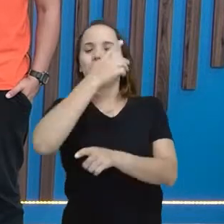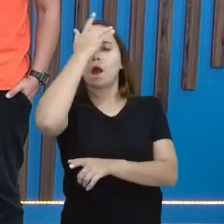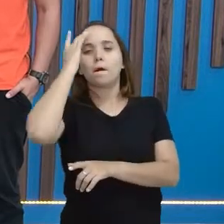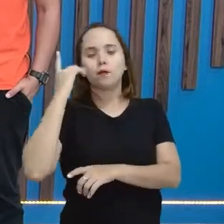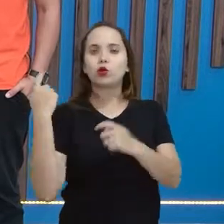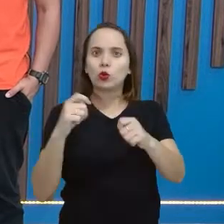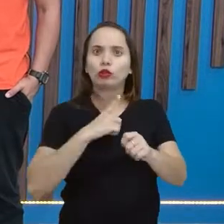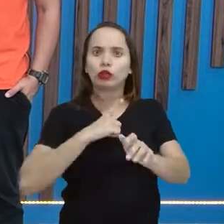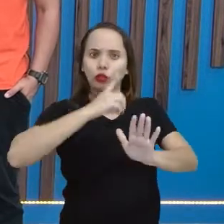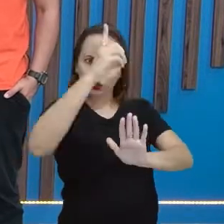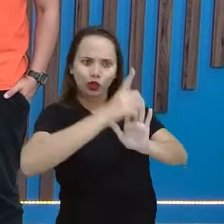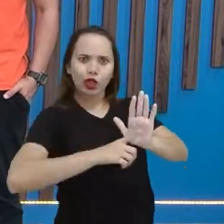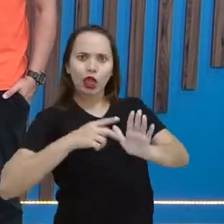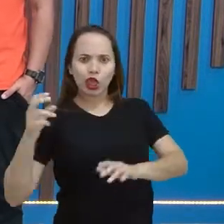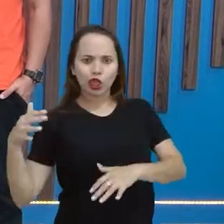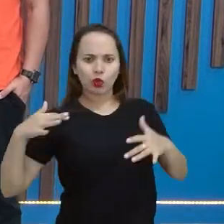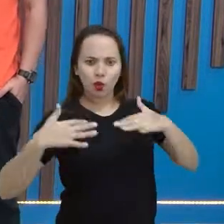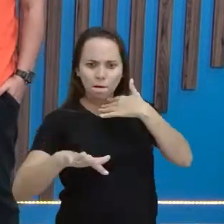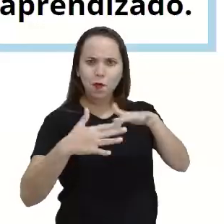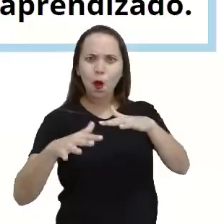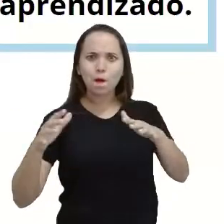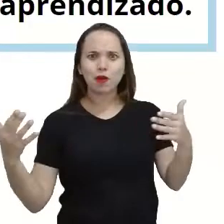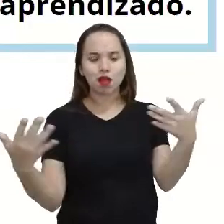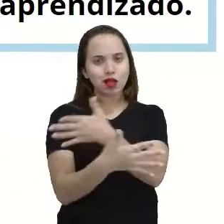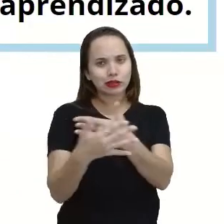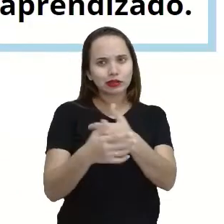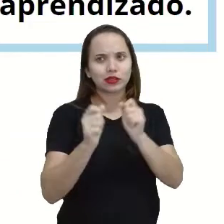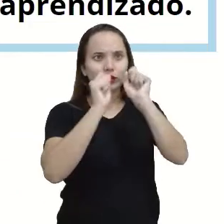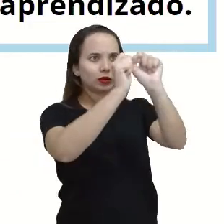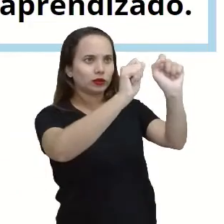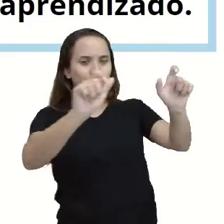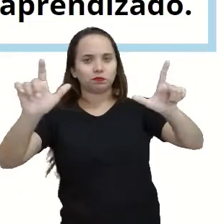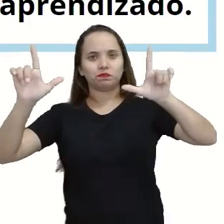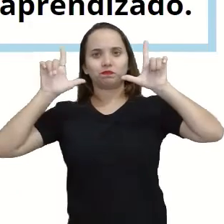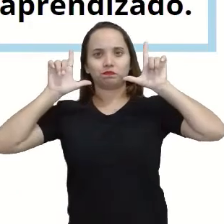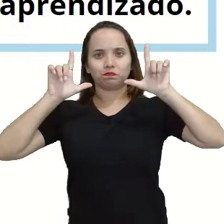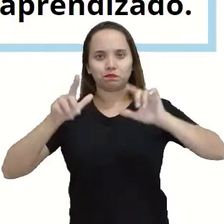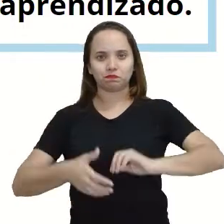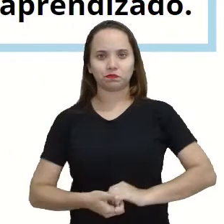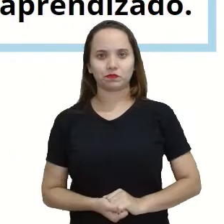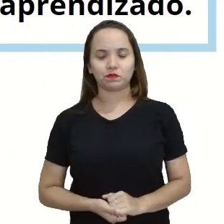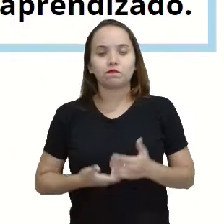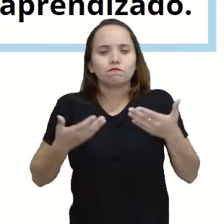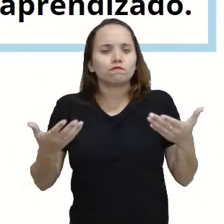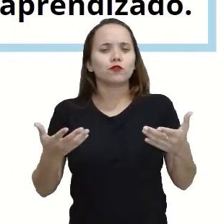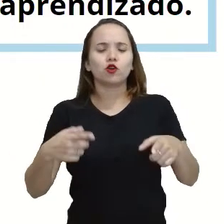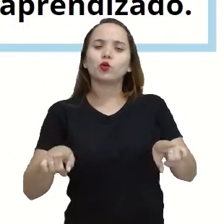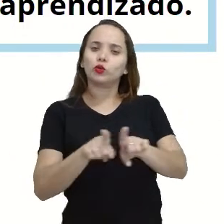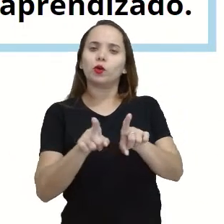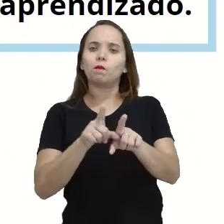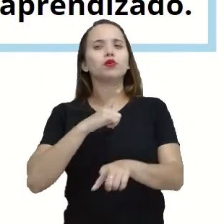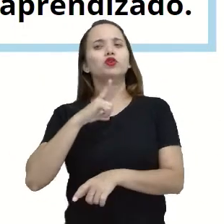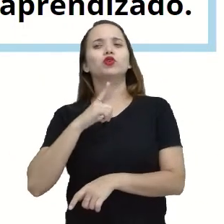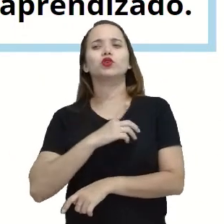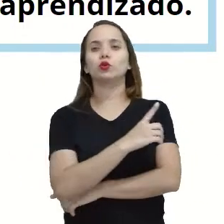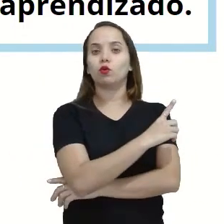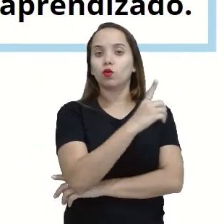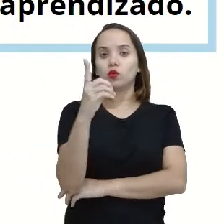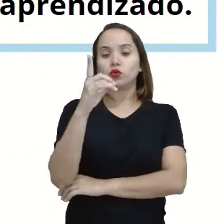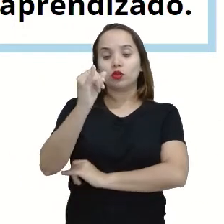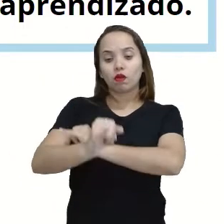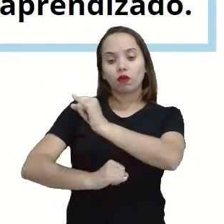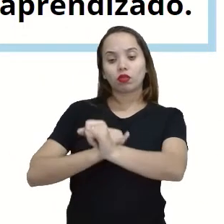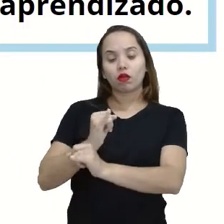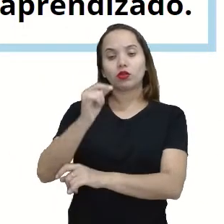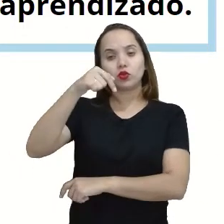poder andar pela cidade. Joga esse slide aí na tela pra gente. Opa, vamos ver. Então, a gente tem também o Dia Internacional aqui no Brasil da